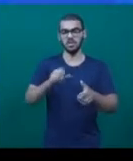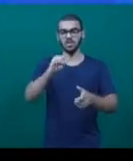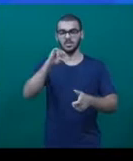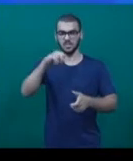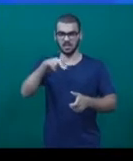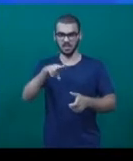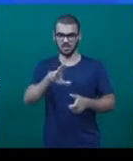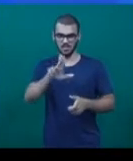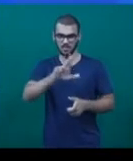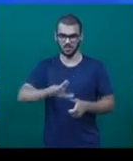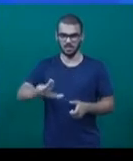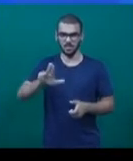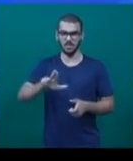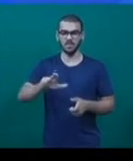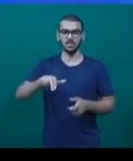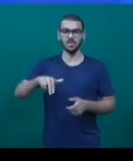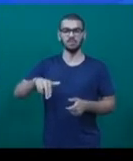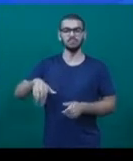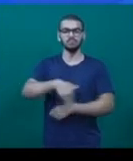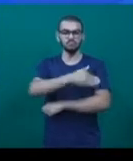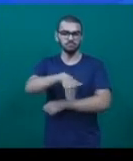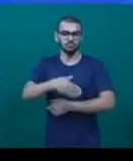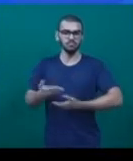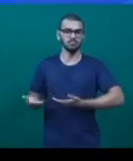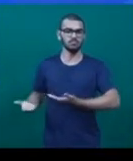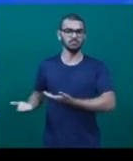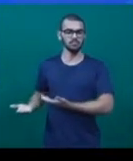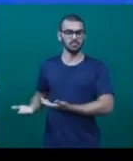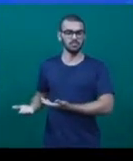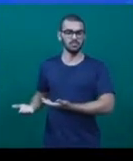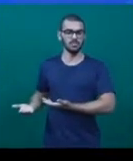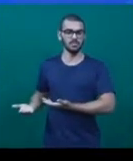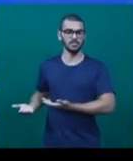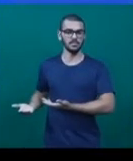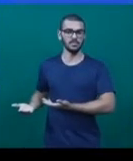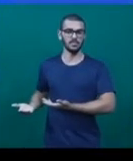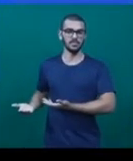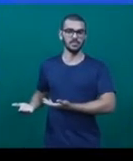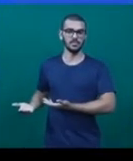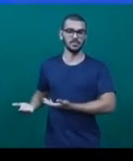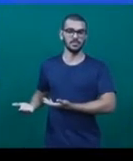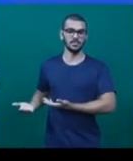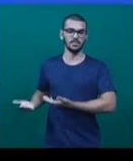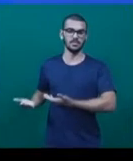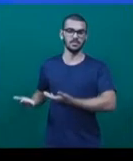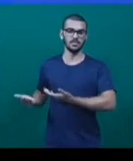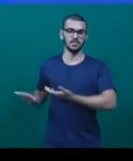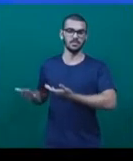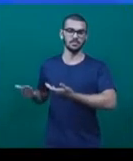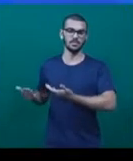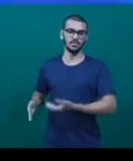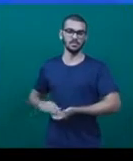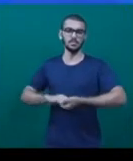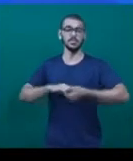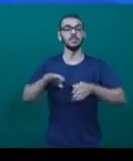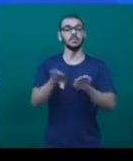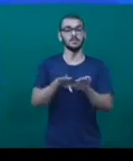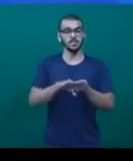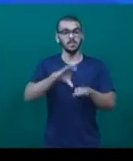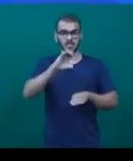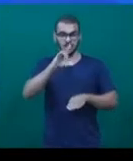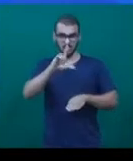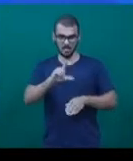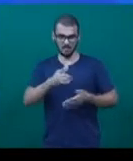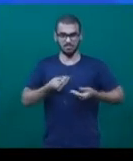pelo Cine de Uberlândia, que fica na Avenida Nicomedes Alves dos Santos, número 136, no centro da cidade. A Fundação